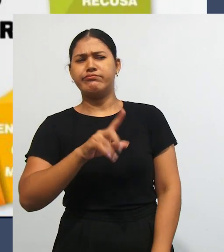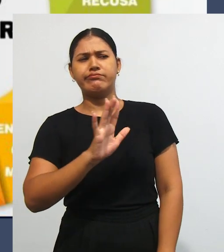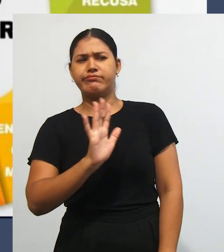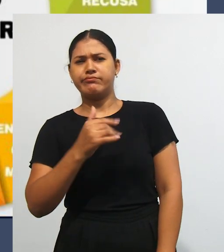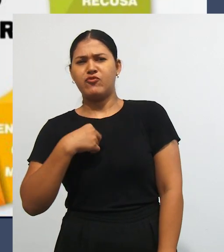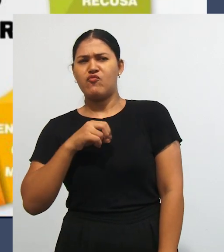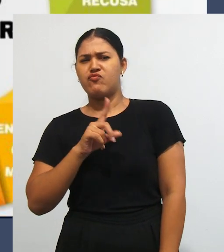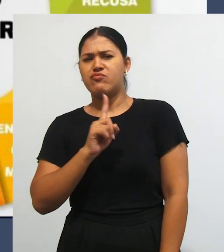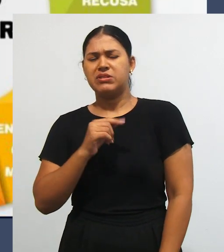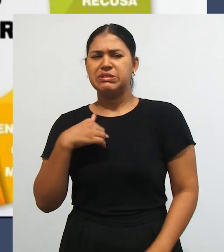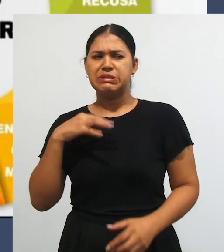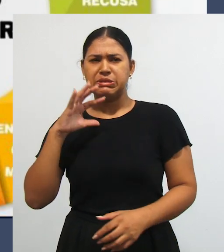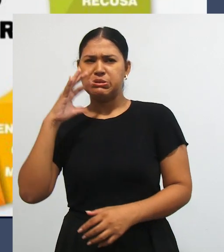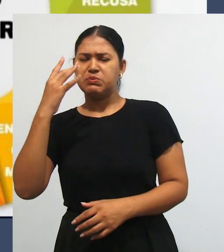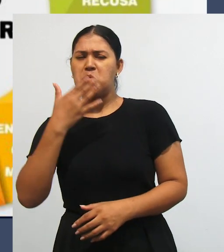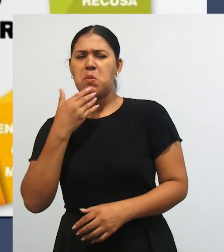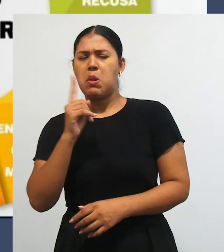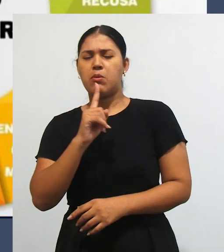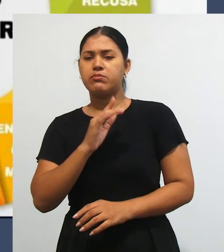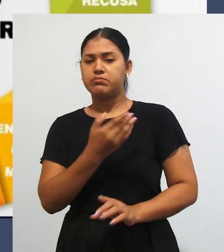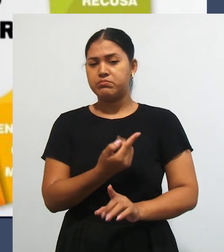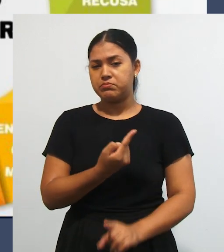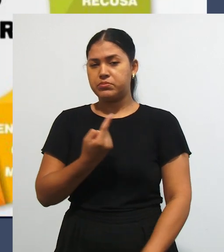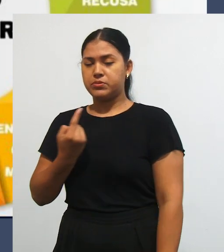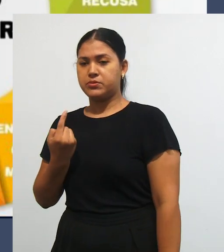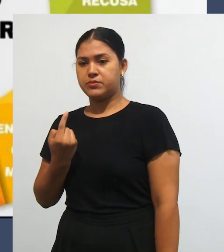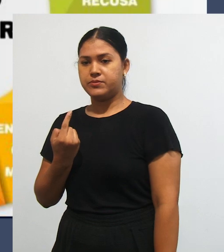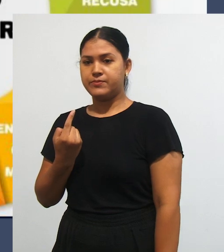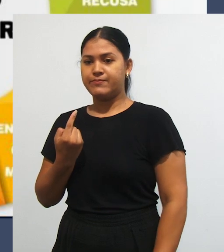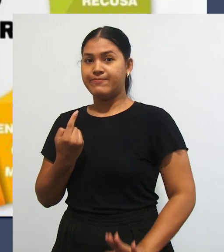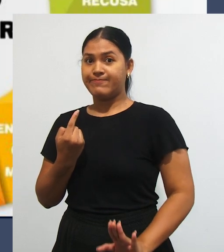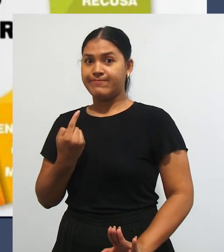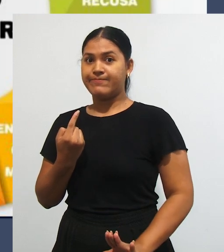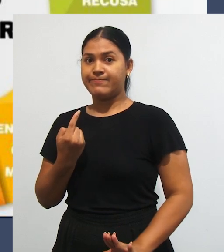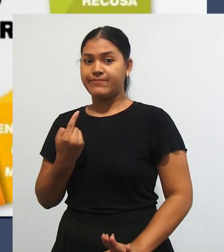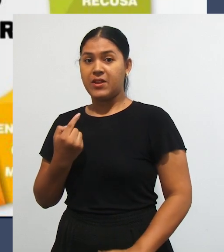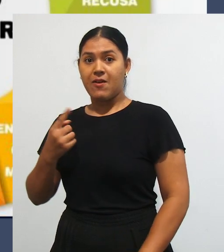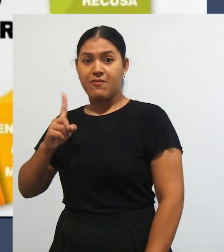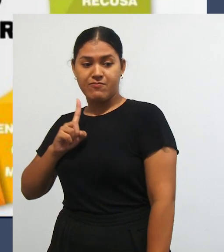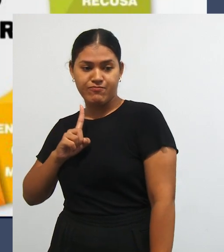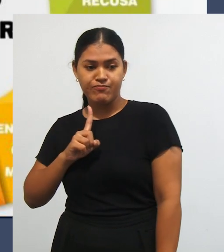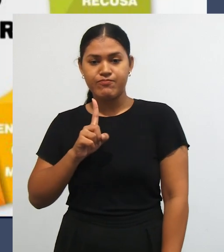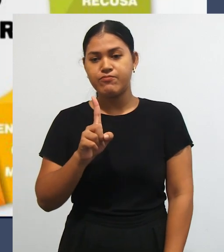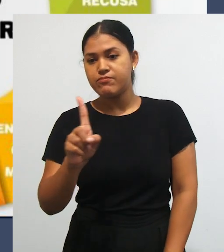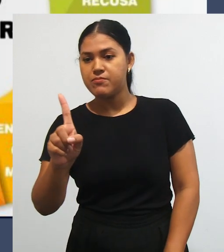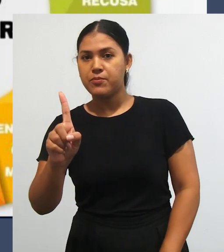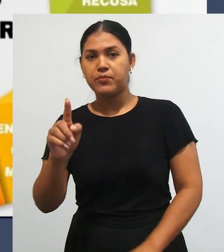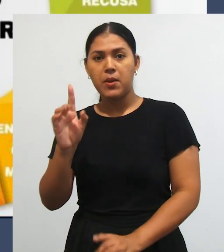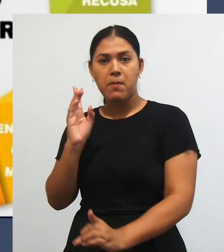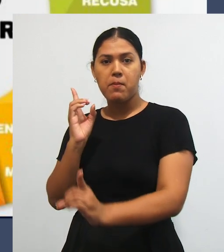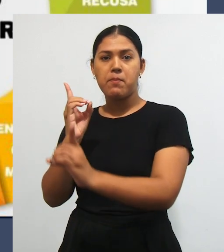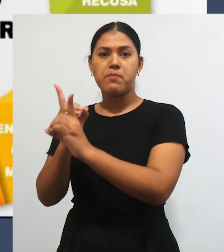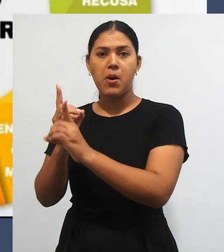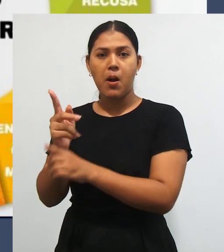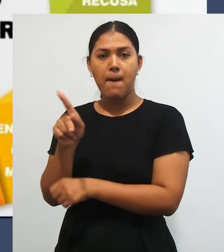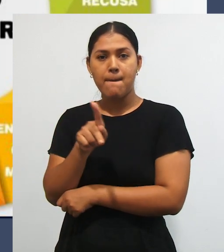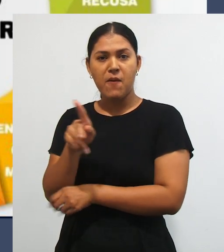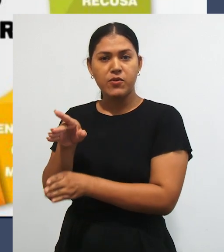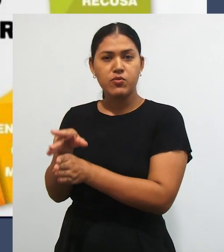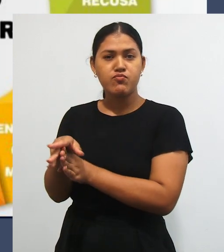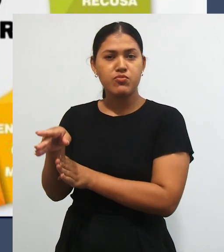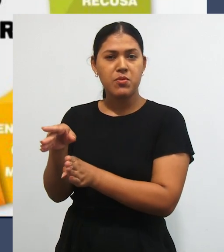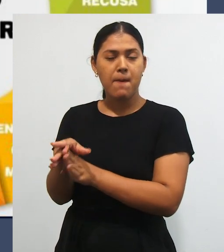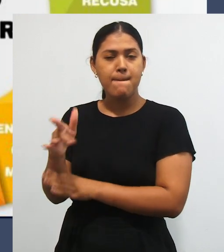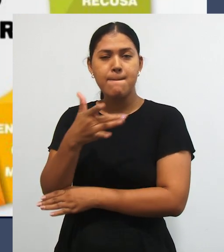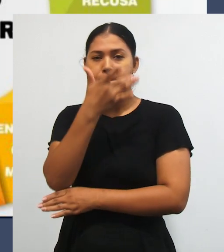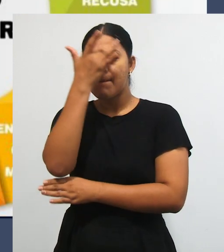para mim, não vai dar certo, né? Que é a recusa do chamado. Aí ele vai encontrar com o mentor, tá? Ele encontra com o mentor, que é essa